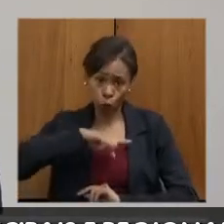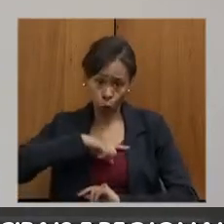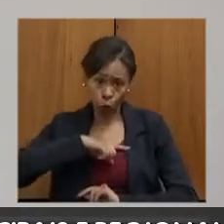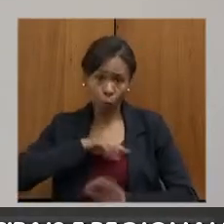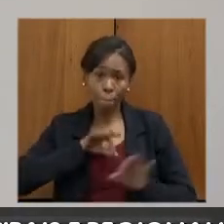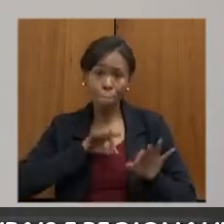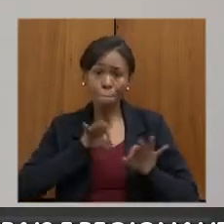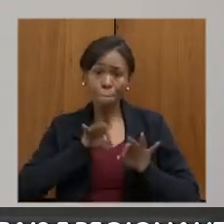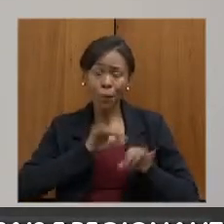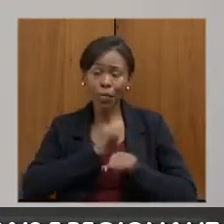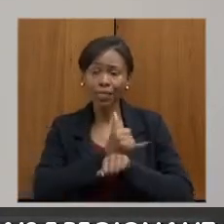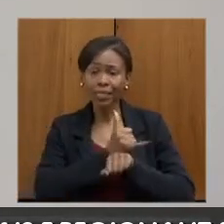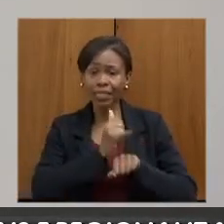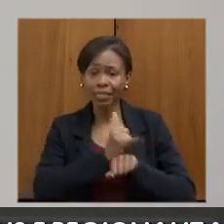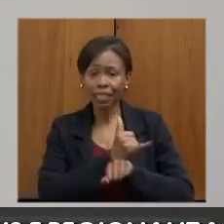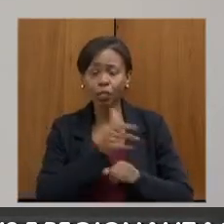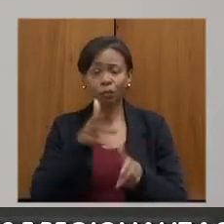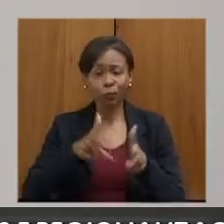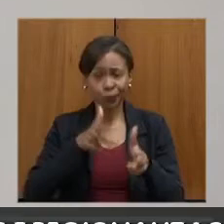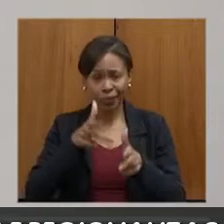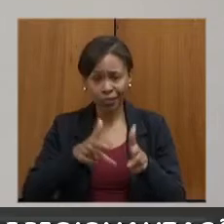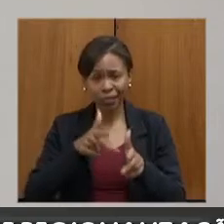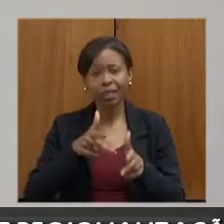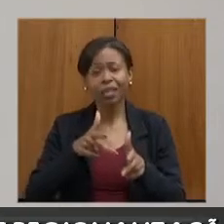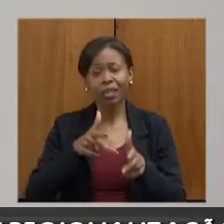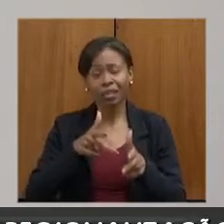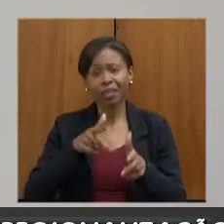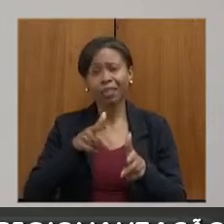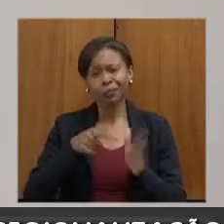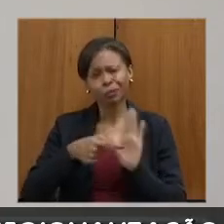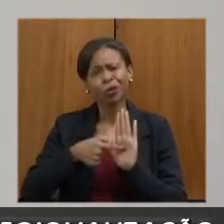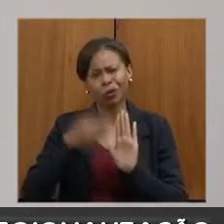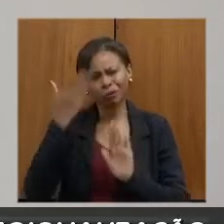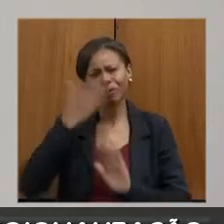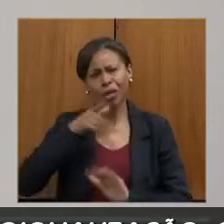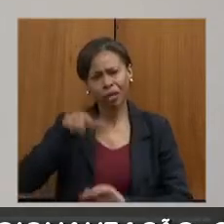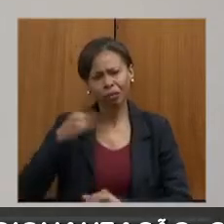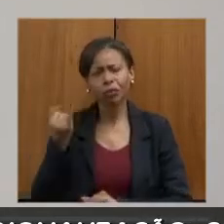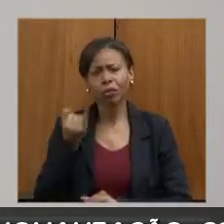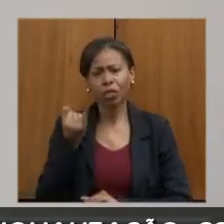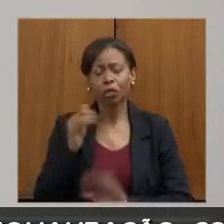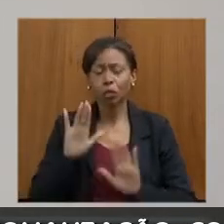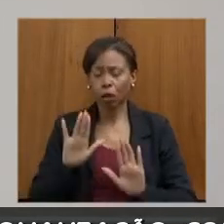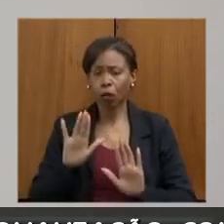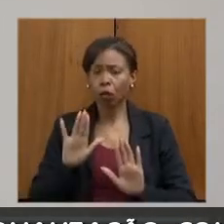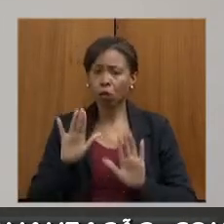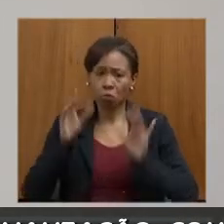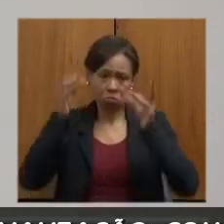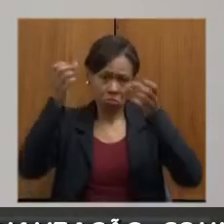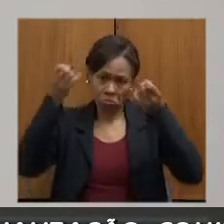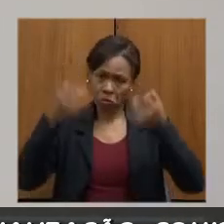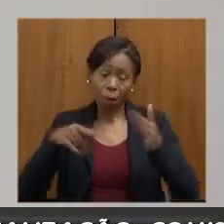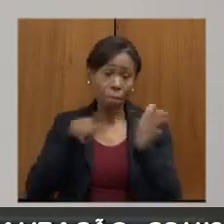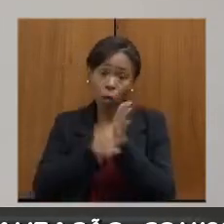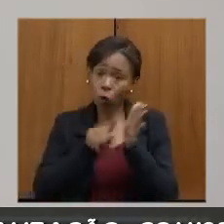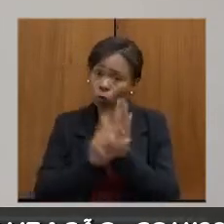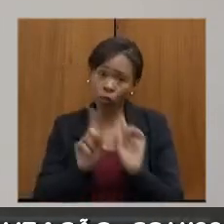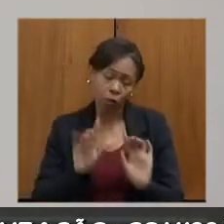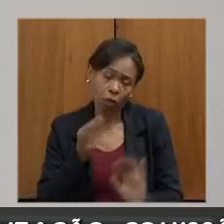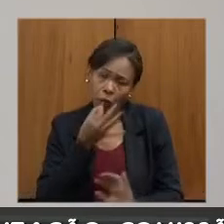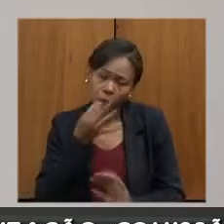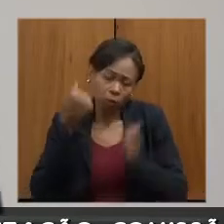demonstrou a importância desse então são essas minhas considerações não são nem perguntas né mas